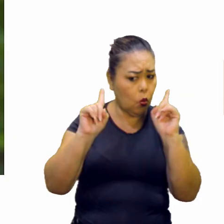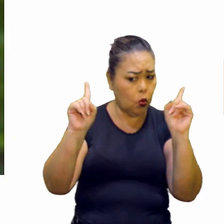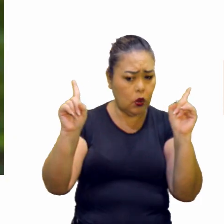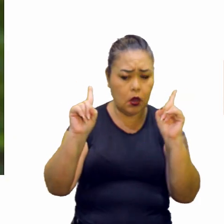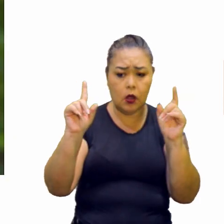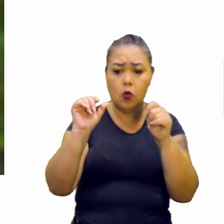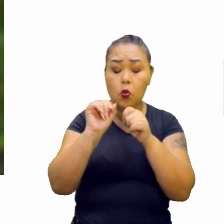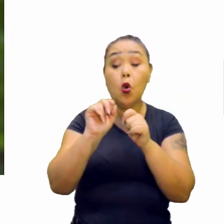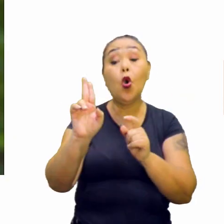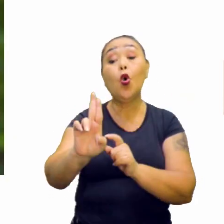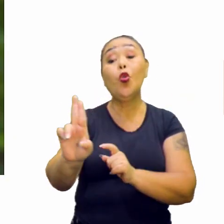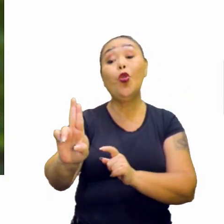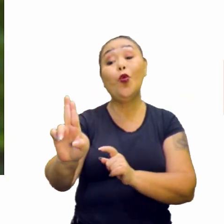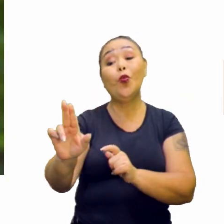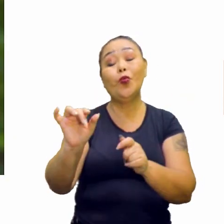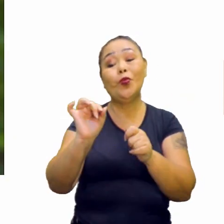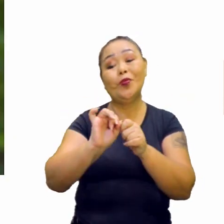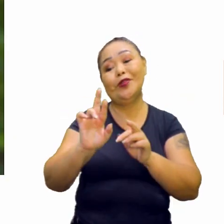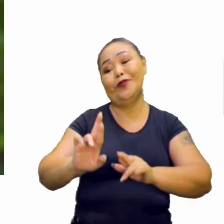As necessidades são diferentes.